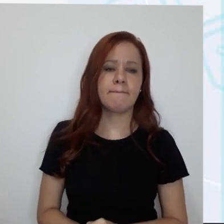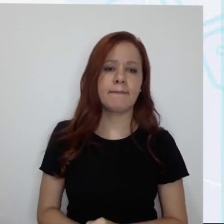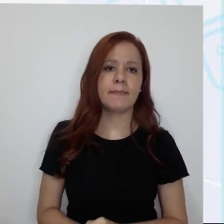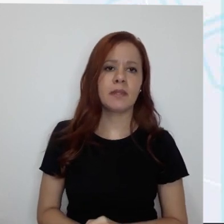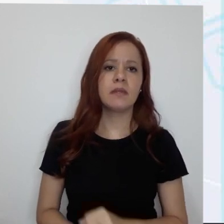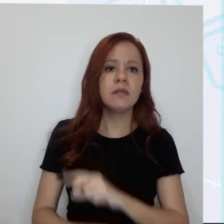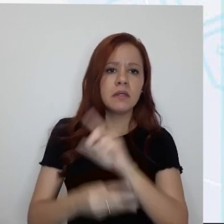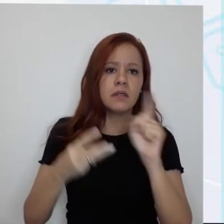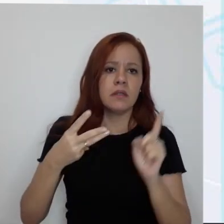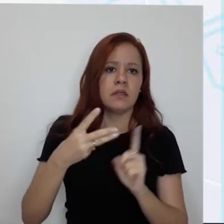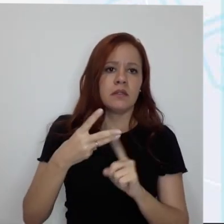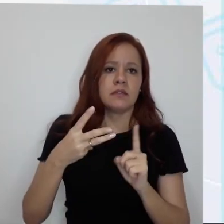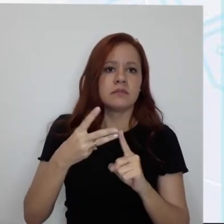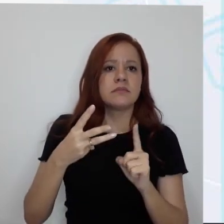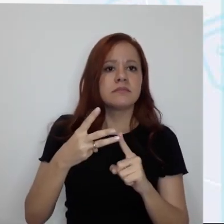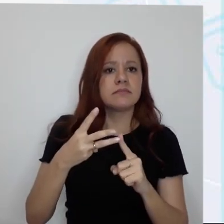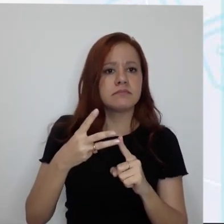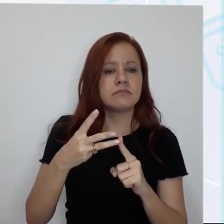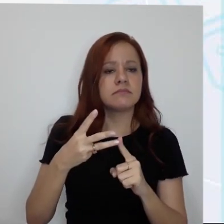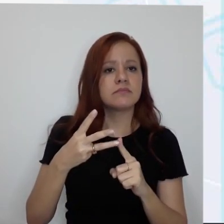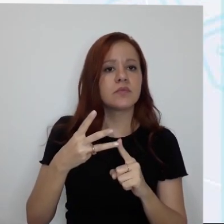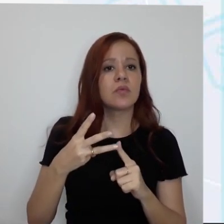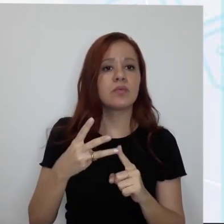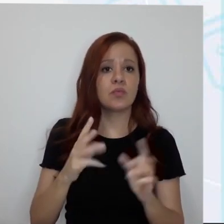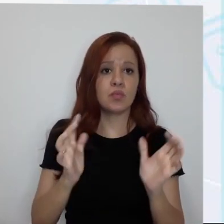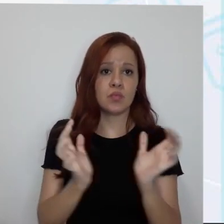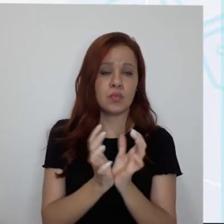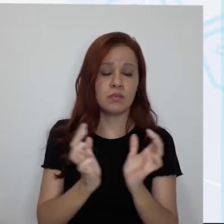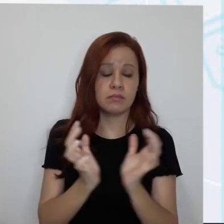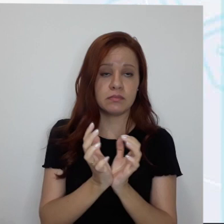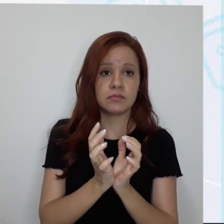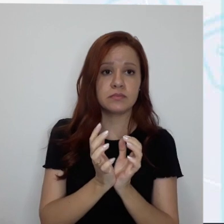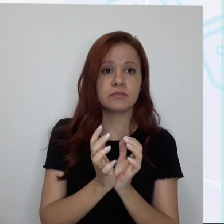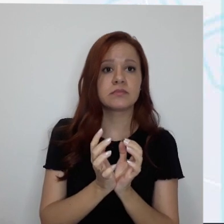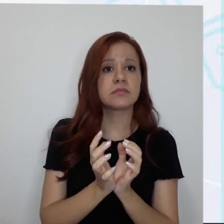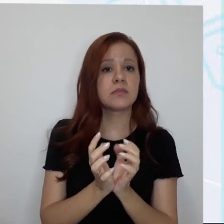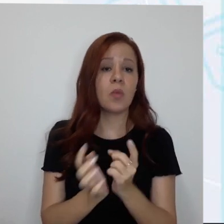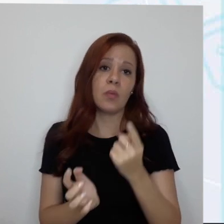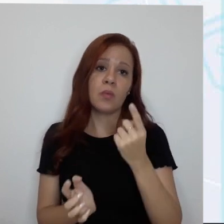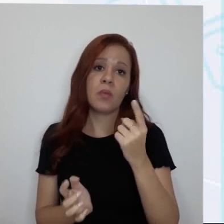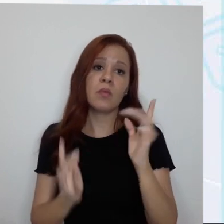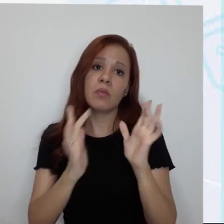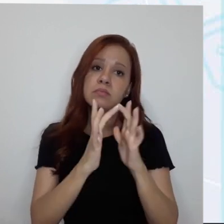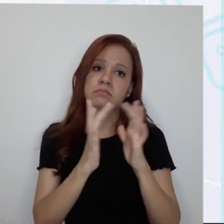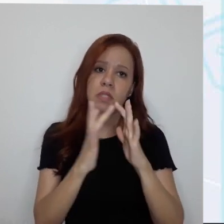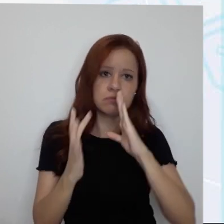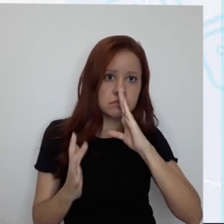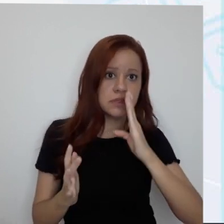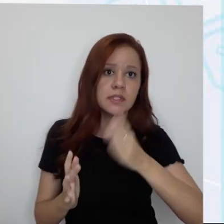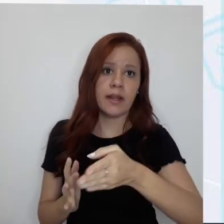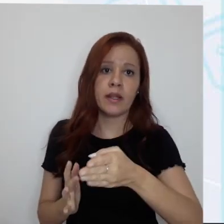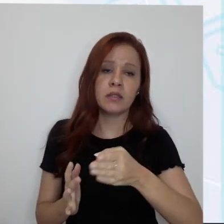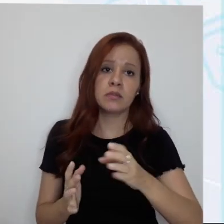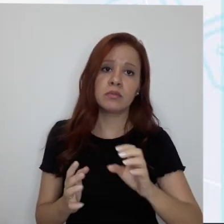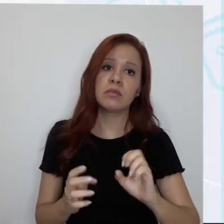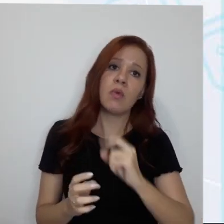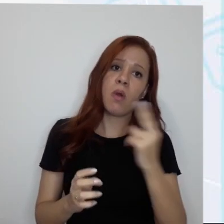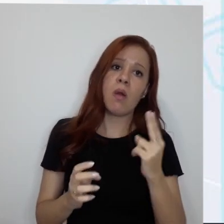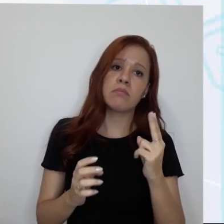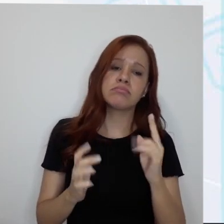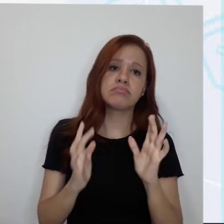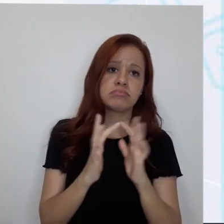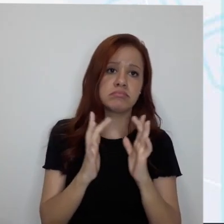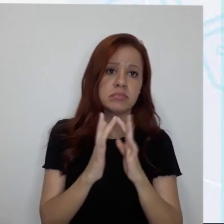E temos, por fim, os intermediários, que eles comportam tanto os contatos diretos quanto os contatos